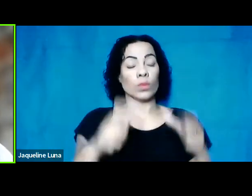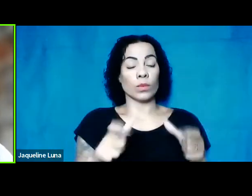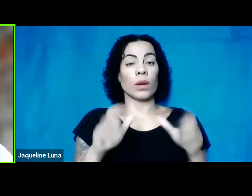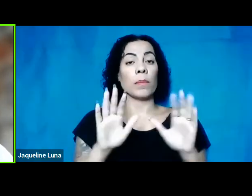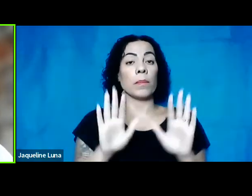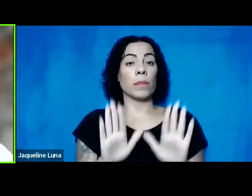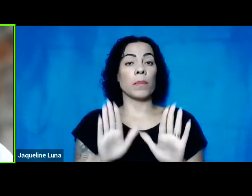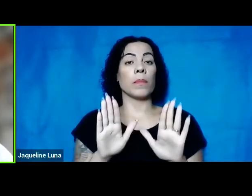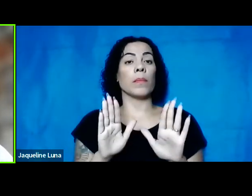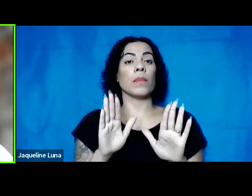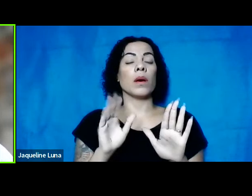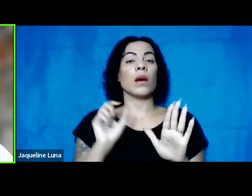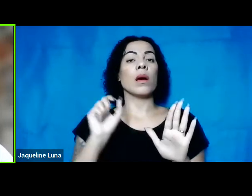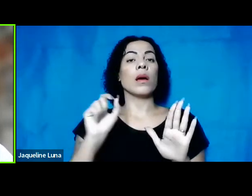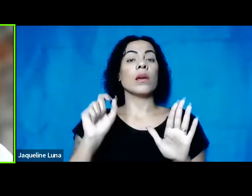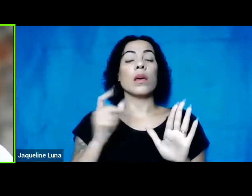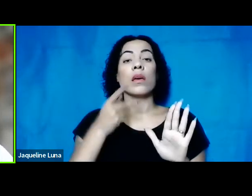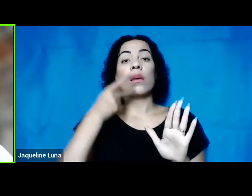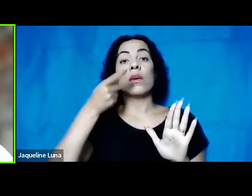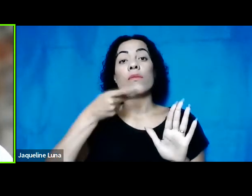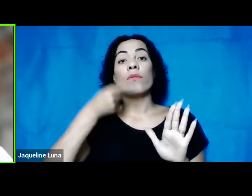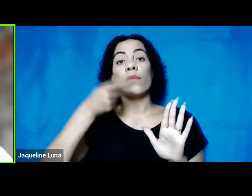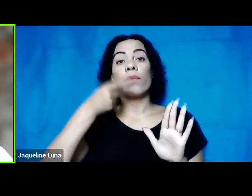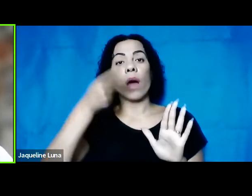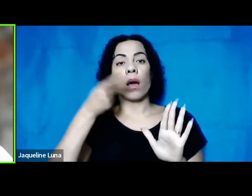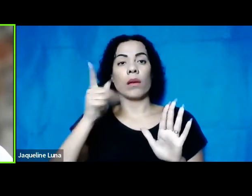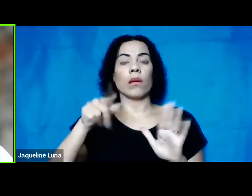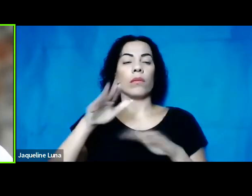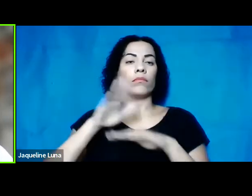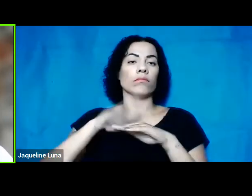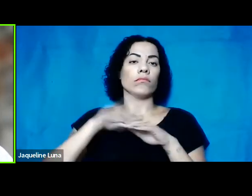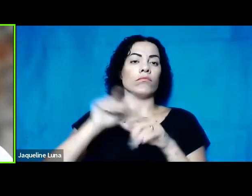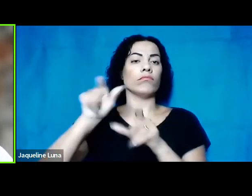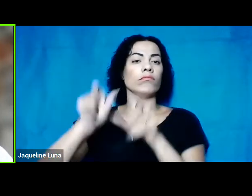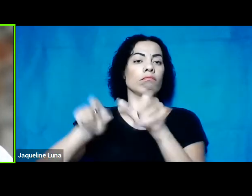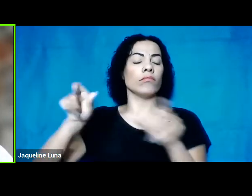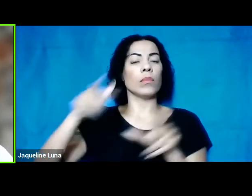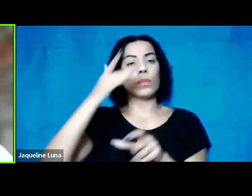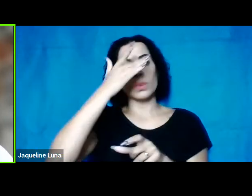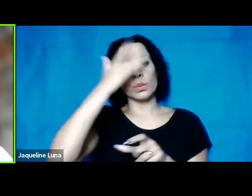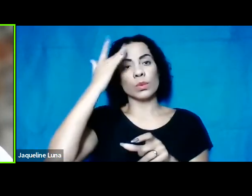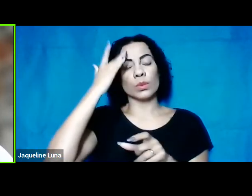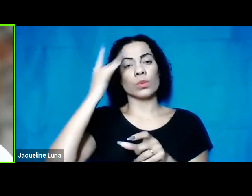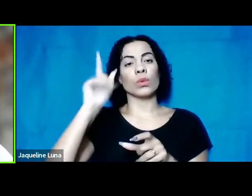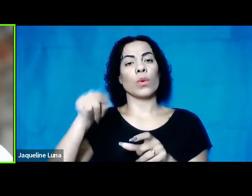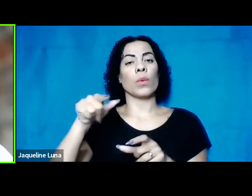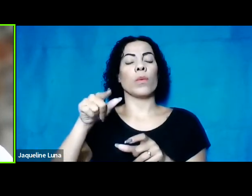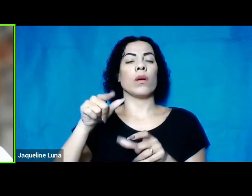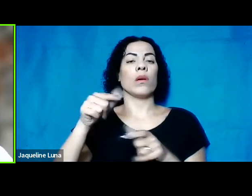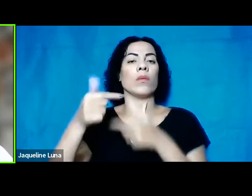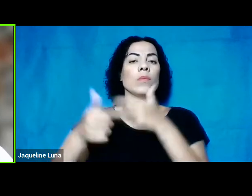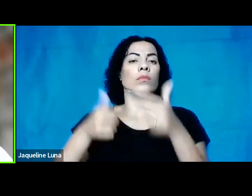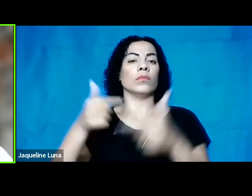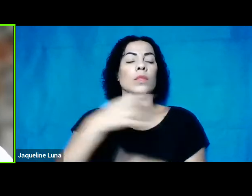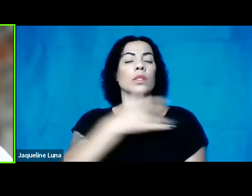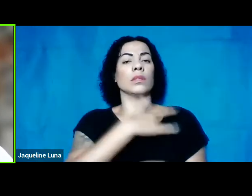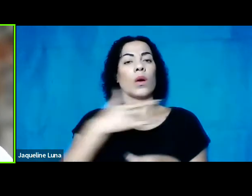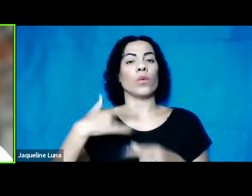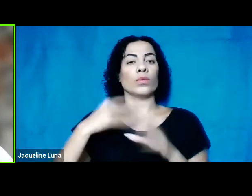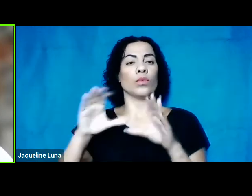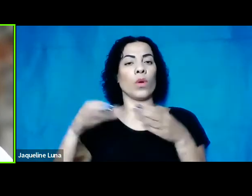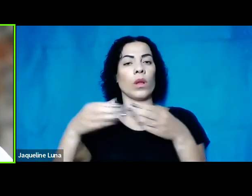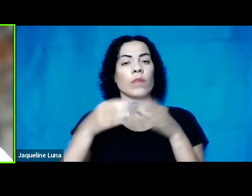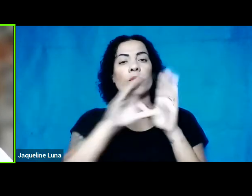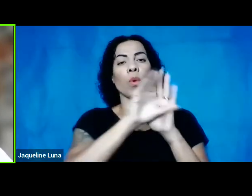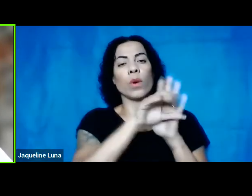quem fala são os formuladores da saúde coletiva, dos conceitos, etc. e